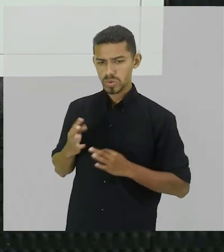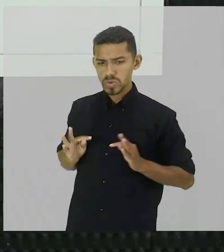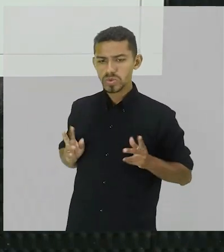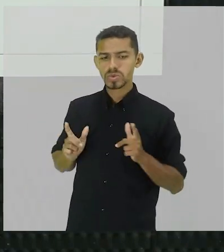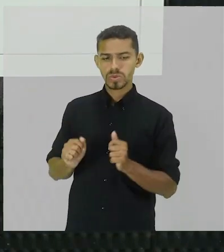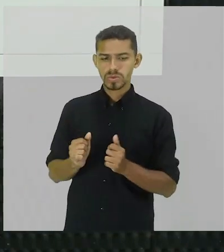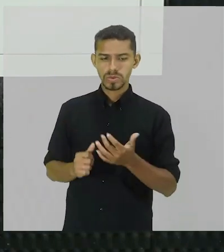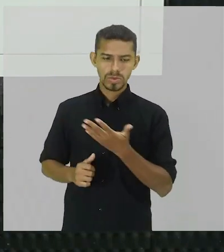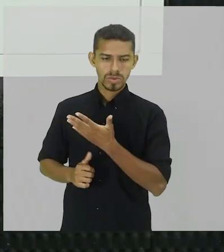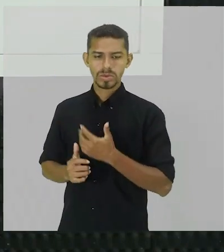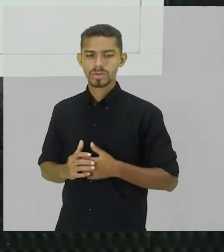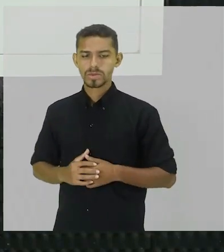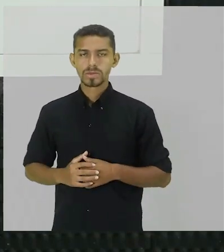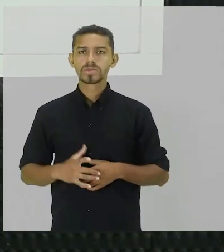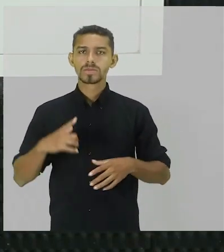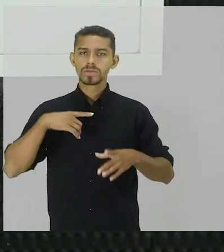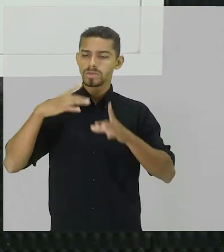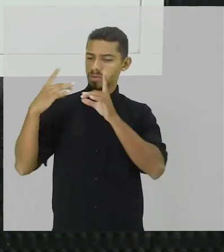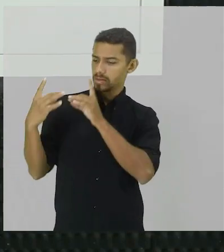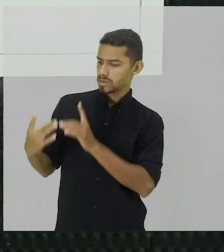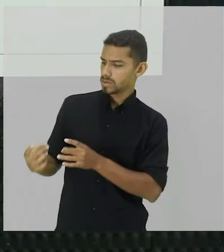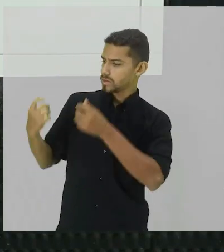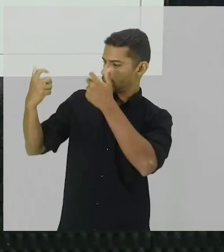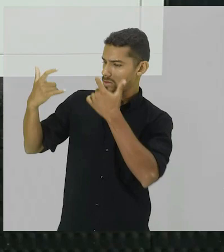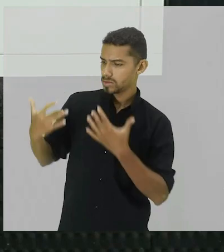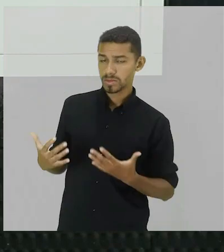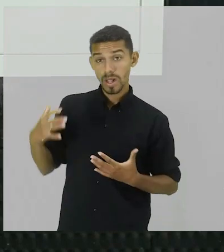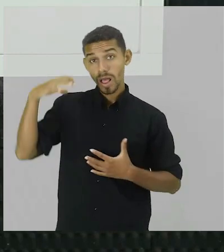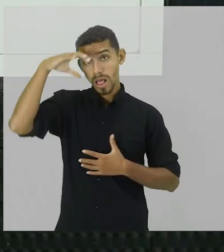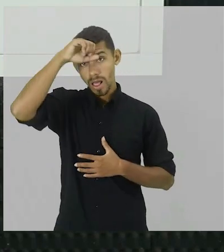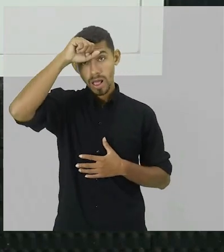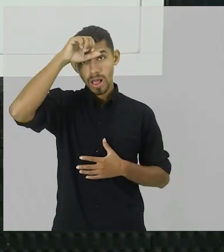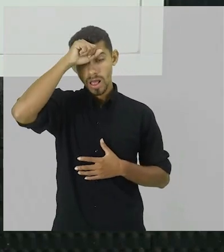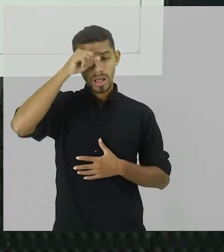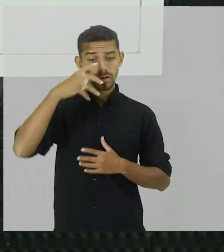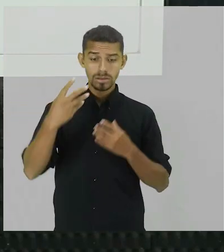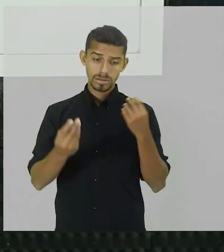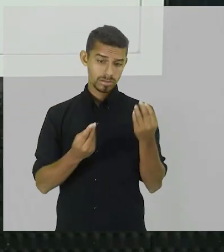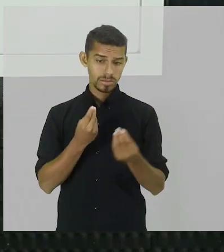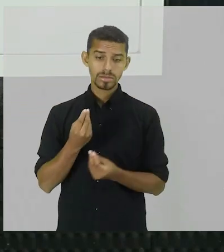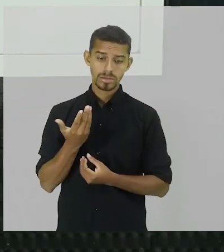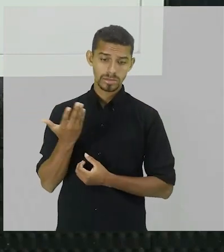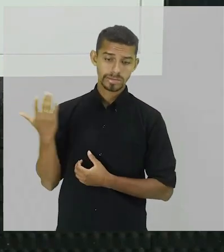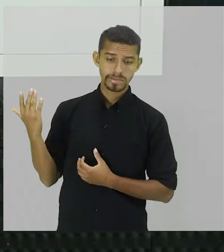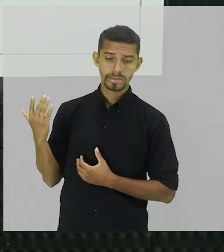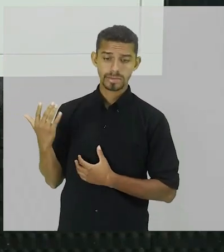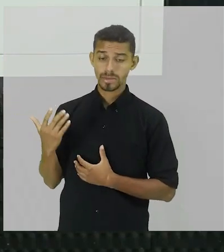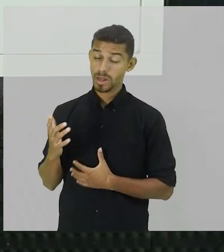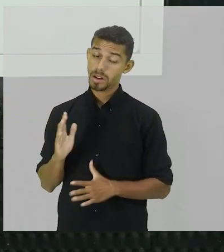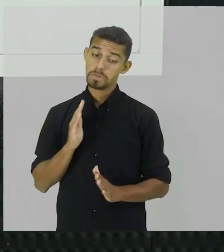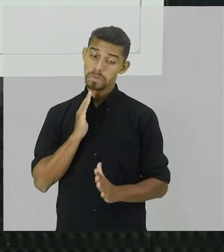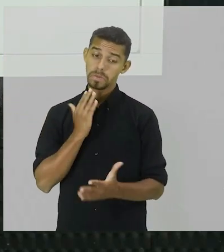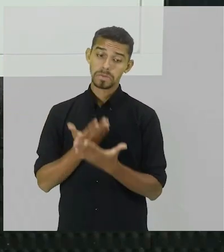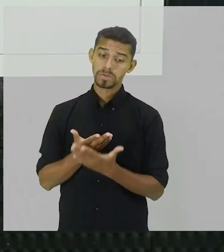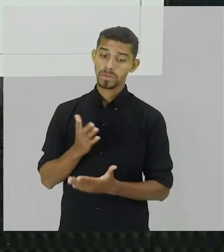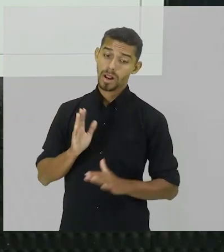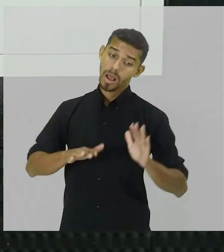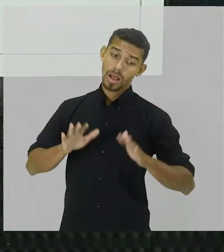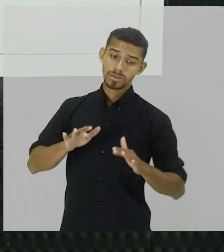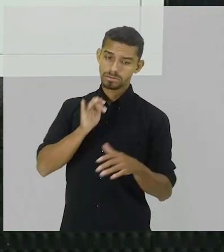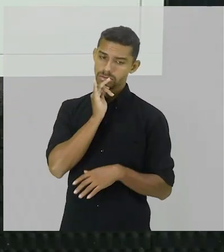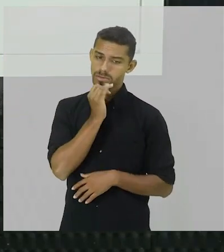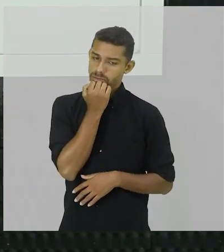as informações, deu a definição, né? Tu até aprendeu com o enunciado da questão. A gente não se confia, né? Nem sempre eles